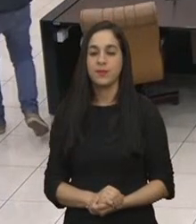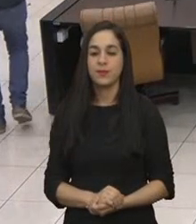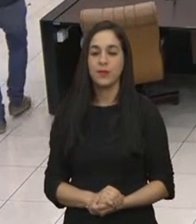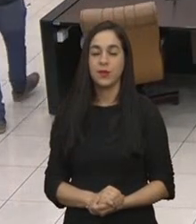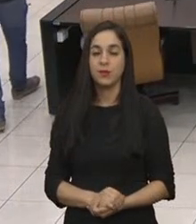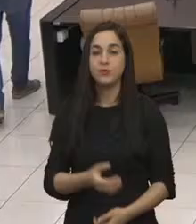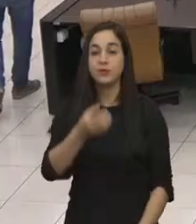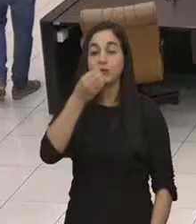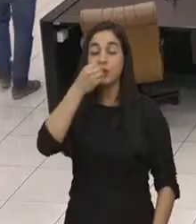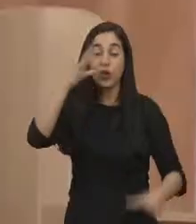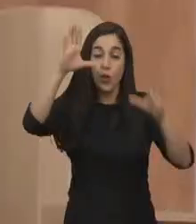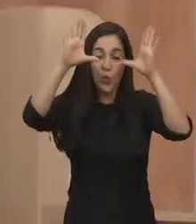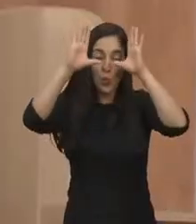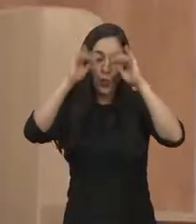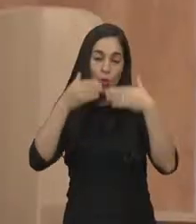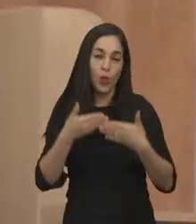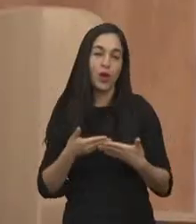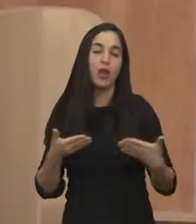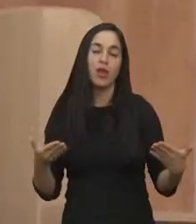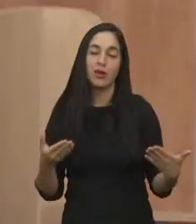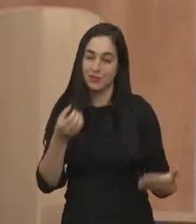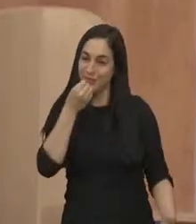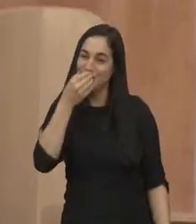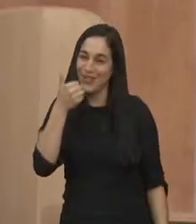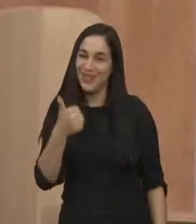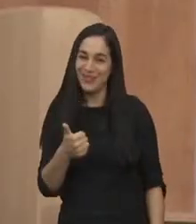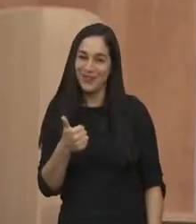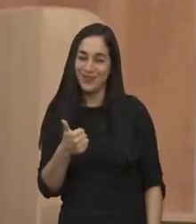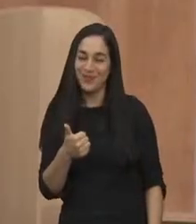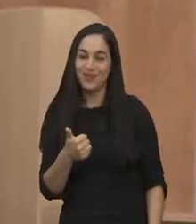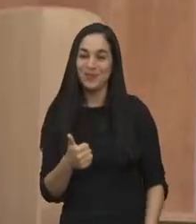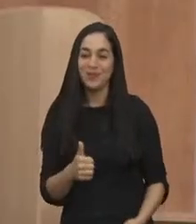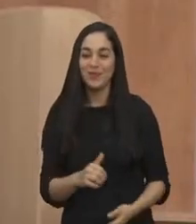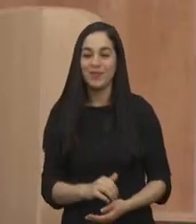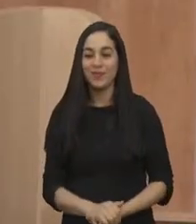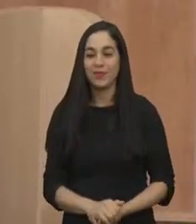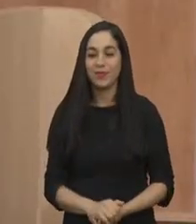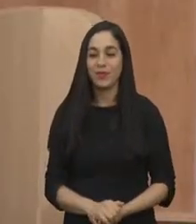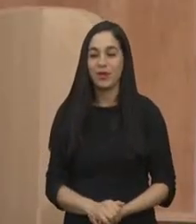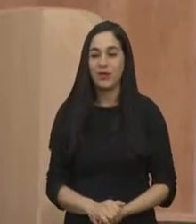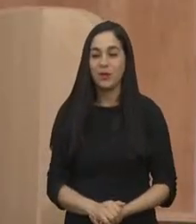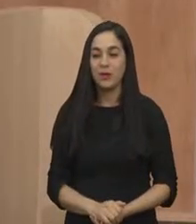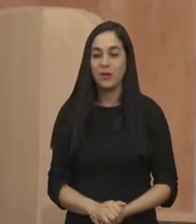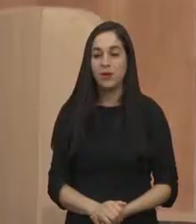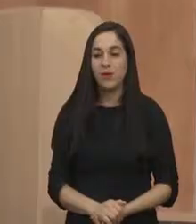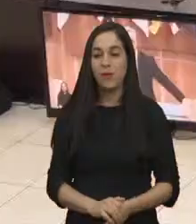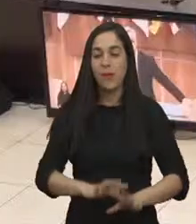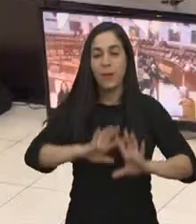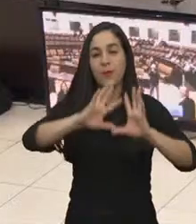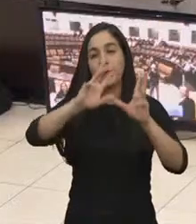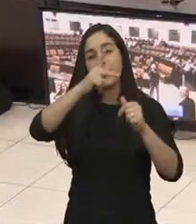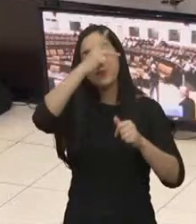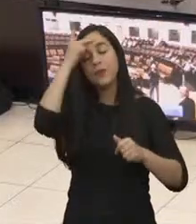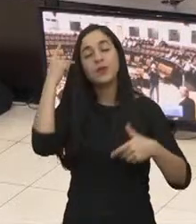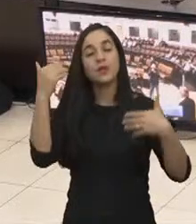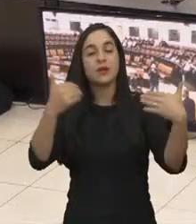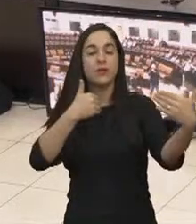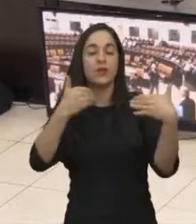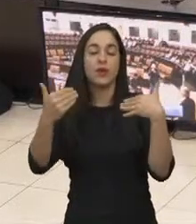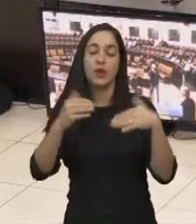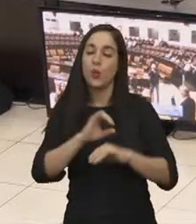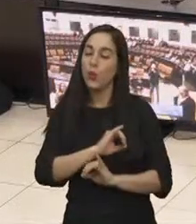Boa noite, pessoal. Tudo bem com os senhores? Quero cumprimentar todos aqui presentes no dia de